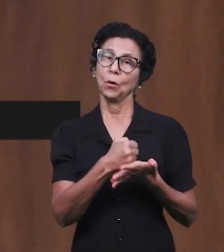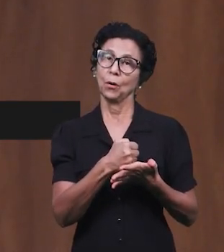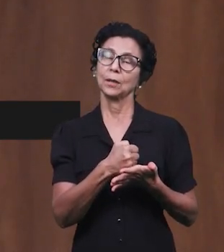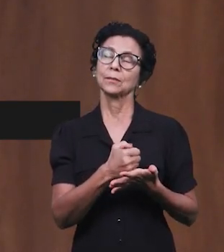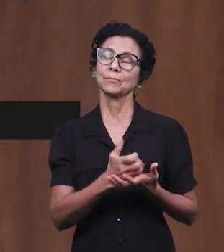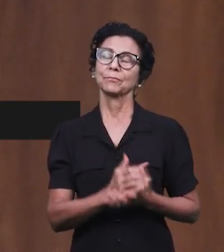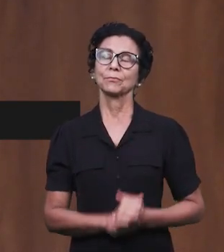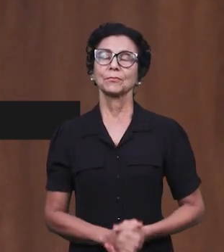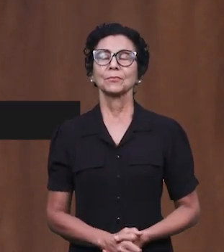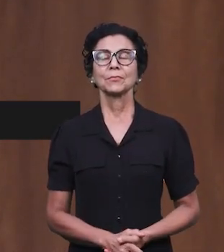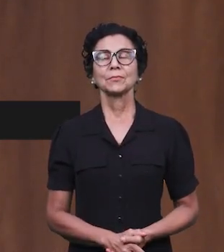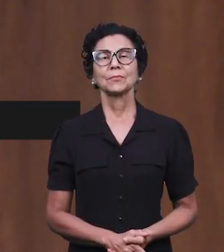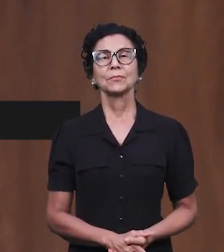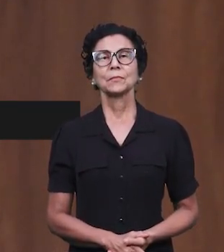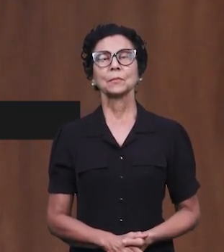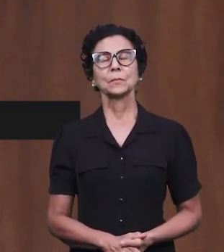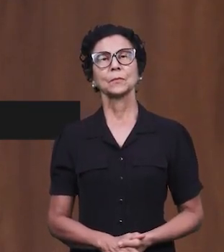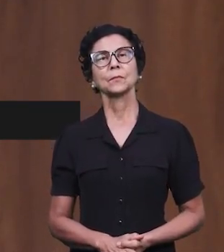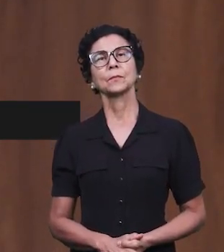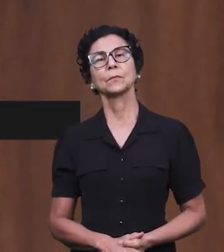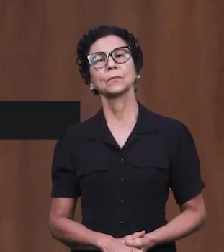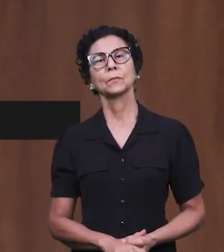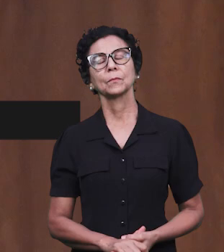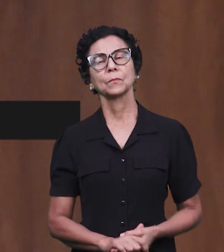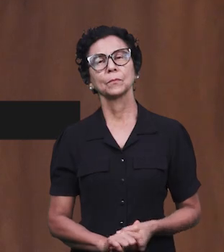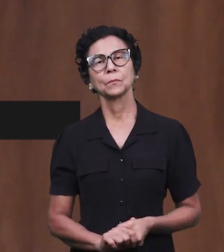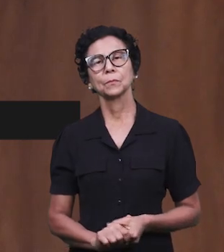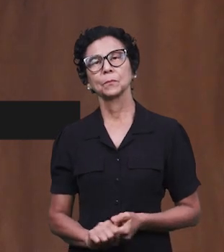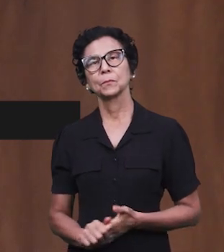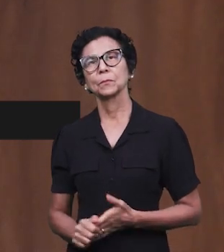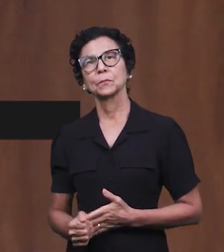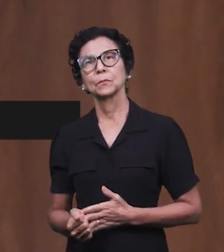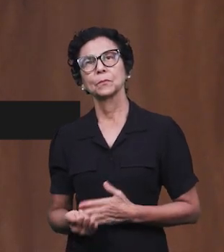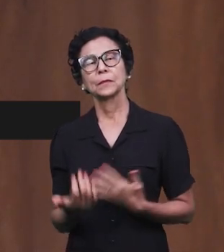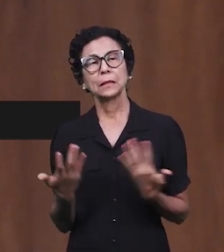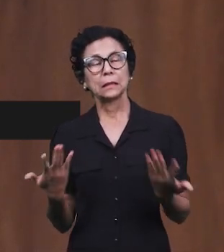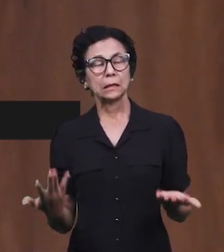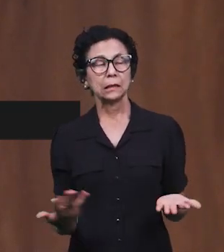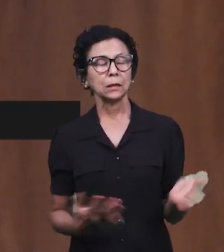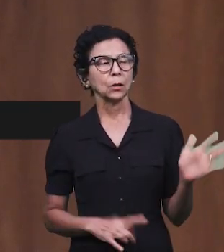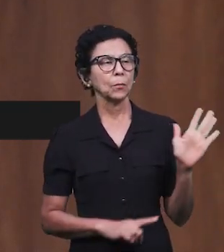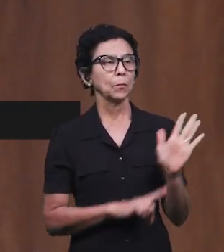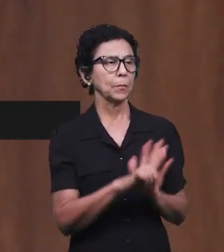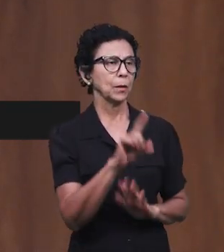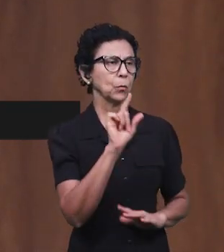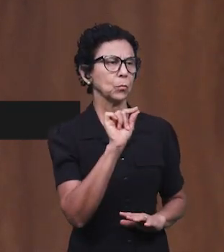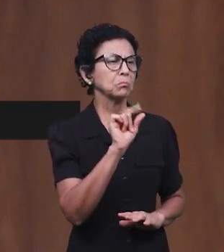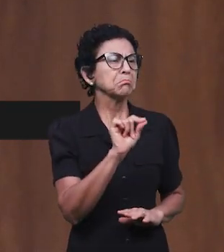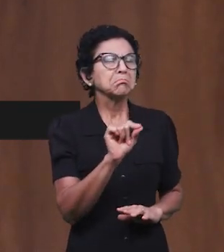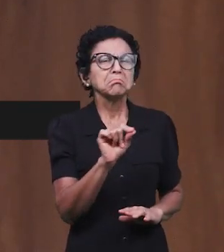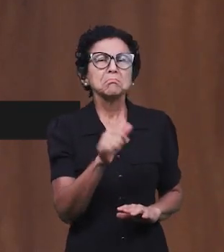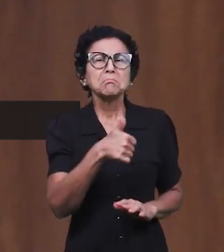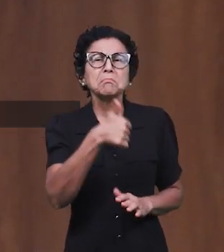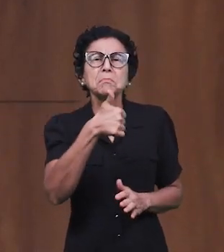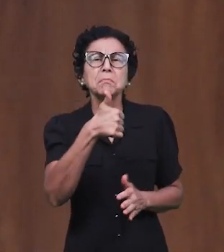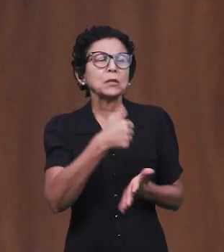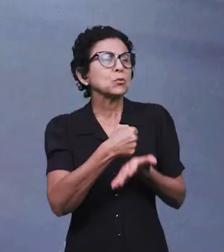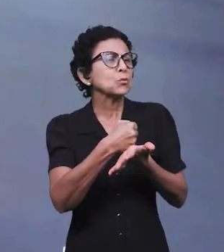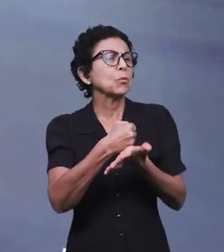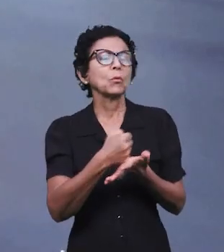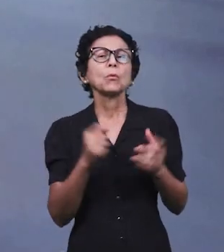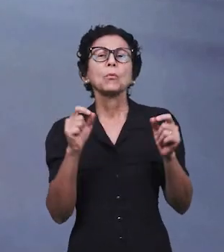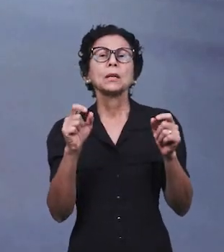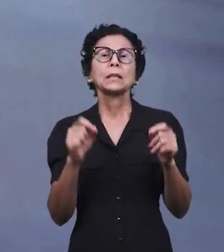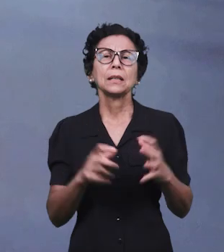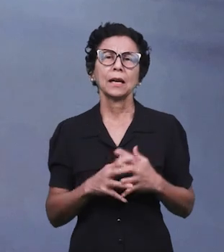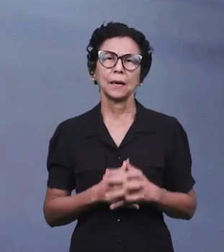queria perguntar, Cleiton, o que exatamente, quando nós falamos de primeiros socorros, o que são primeiros socorros exatamente?